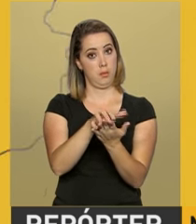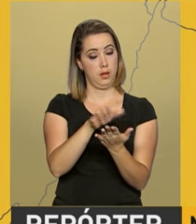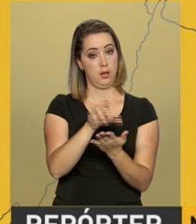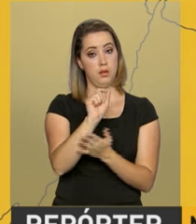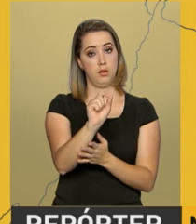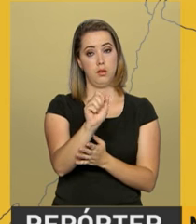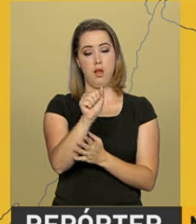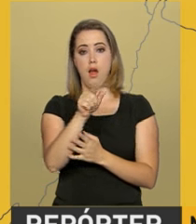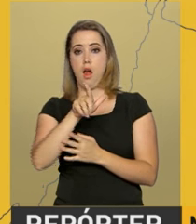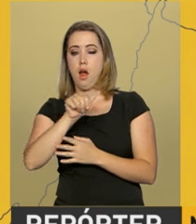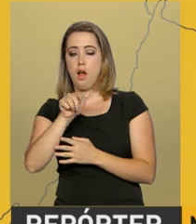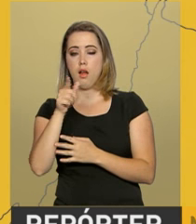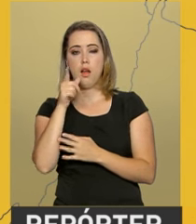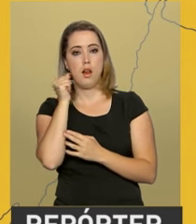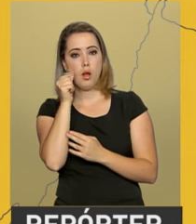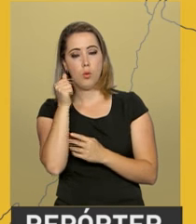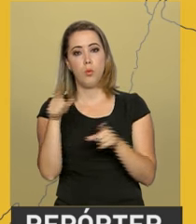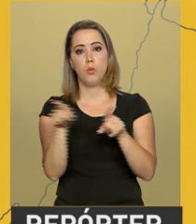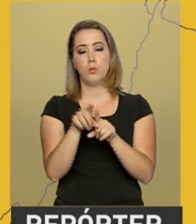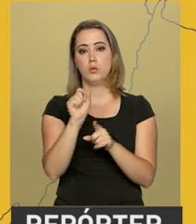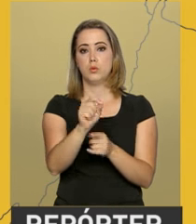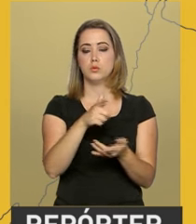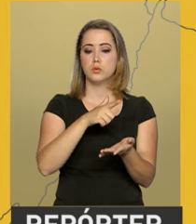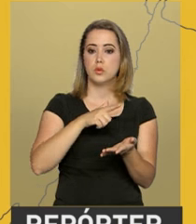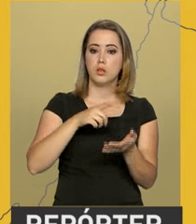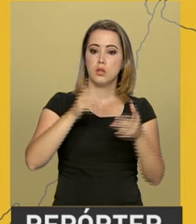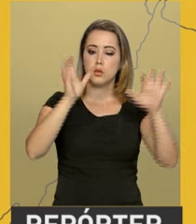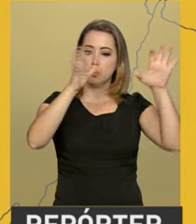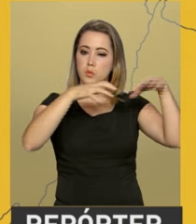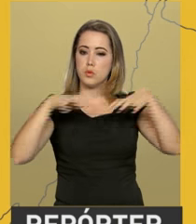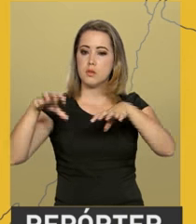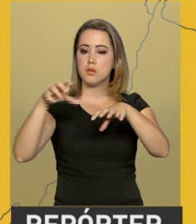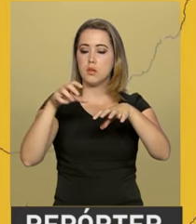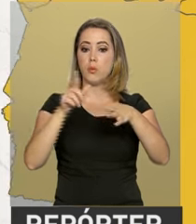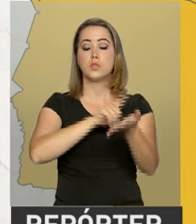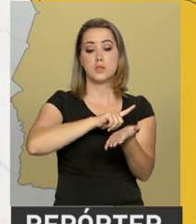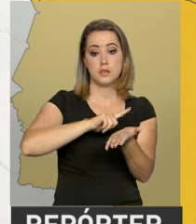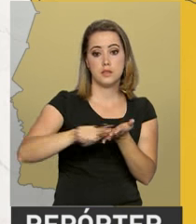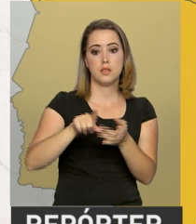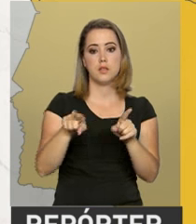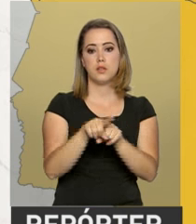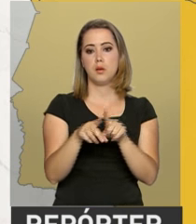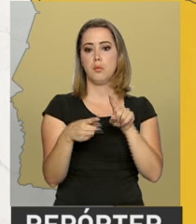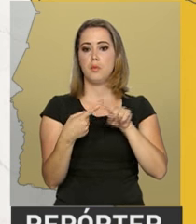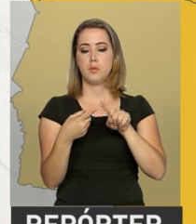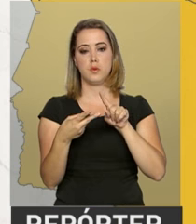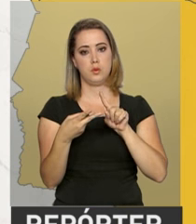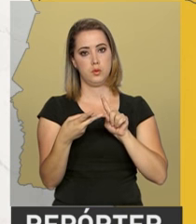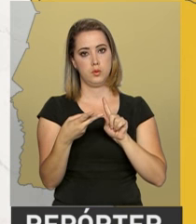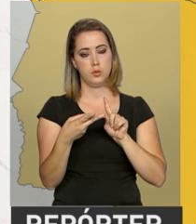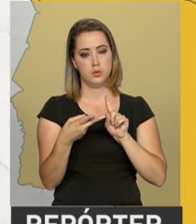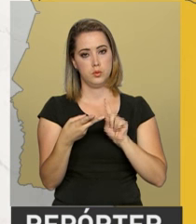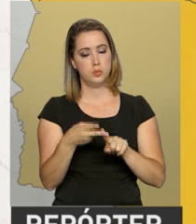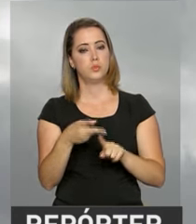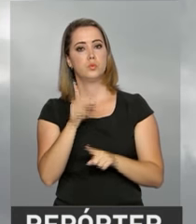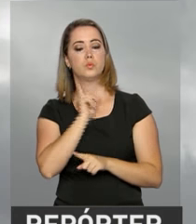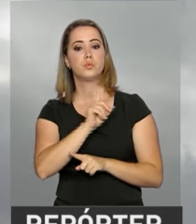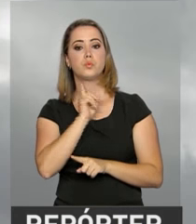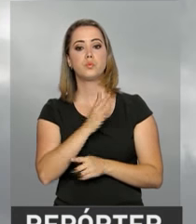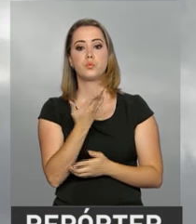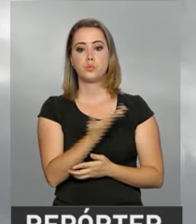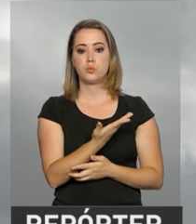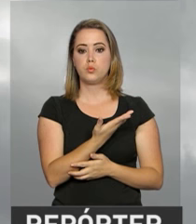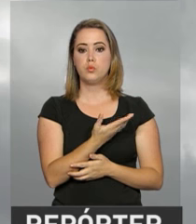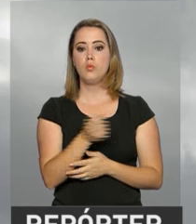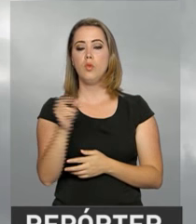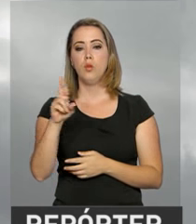da estiagem, foi decretada a situação de emergência em Itapicuru, na Bahia, e Coração de Jesus, em Minas Gerais. Já no